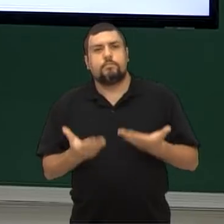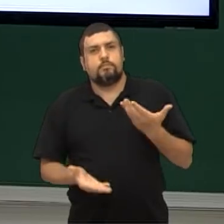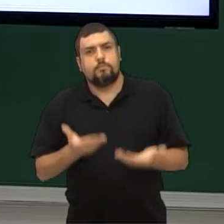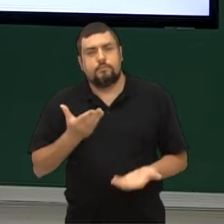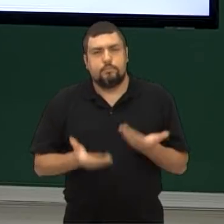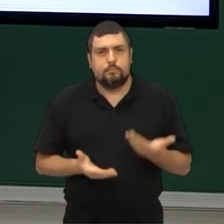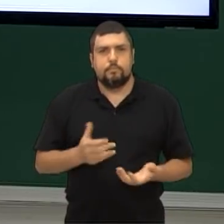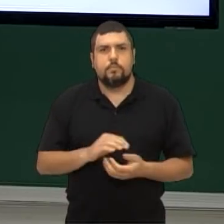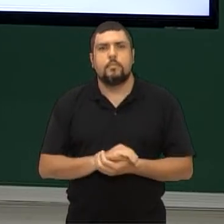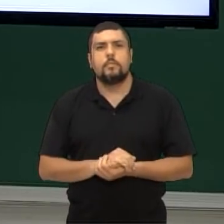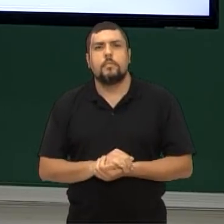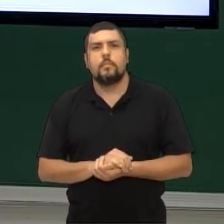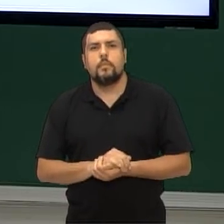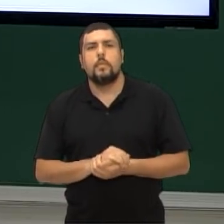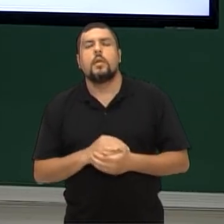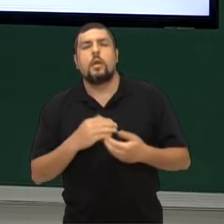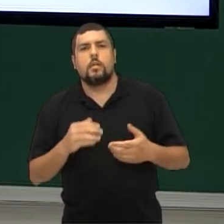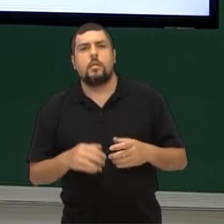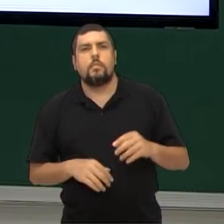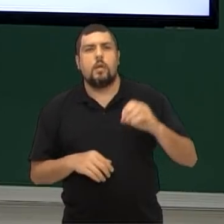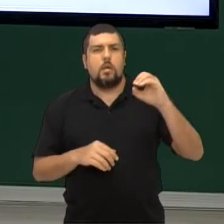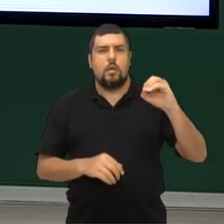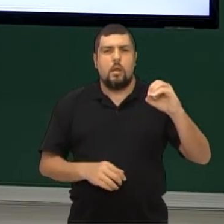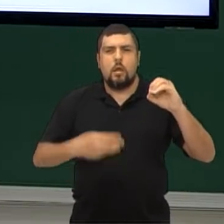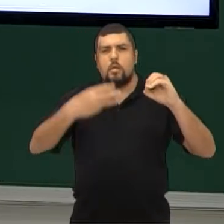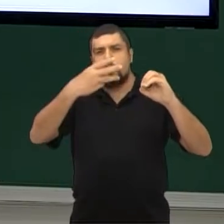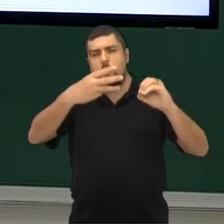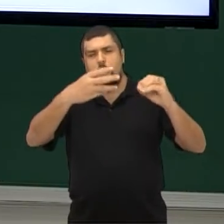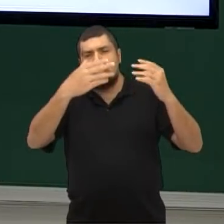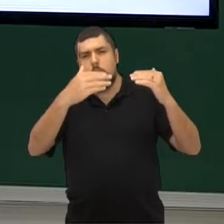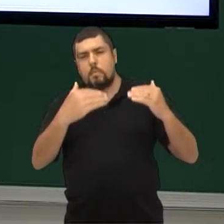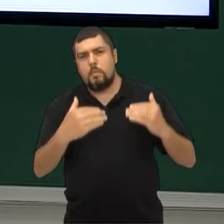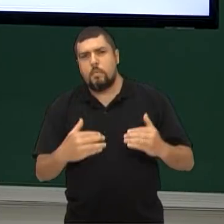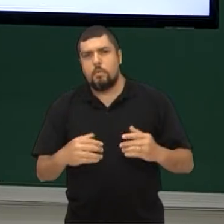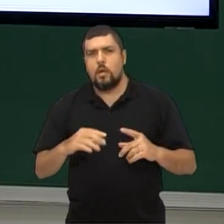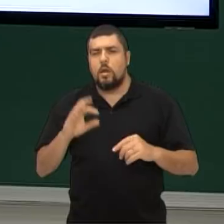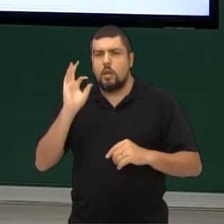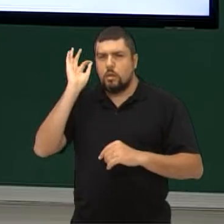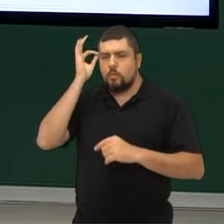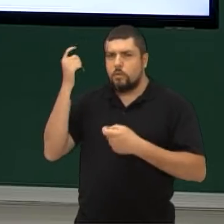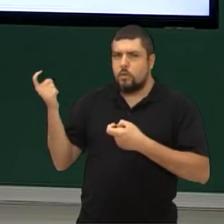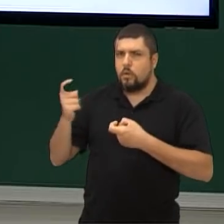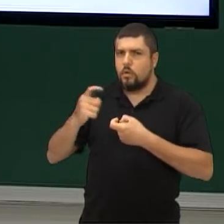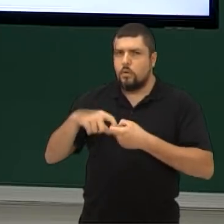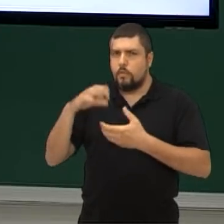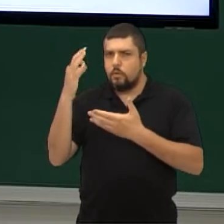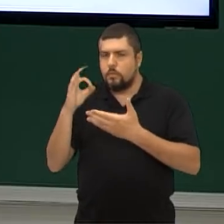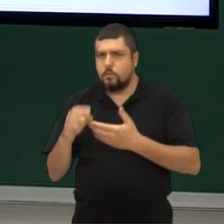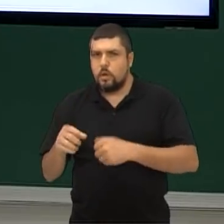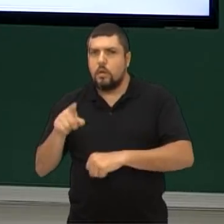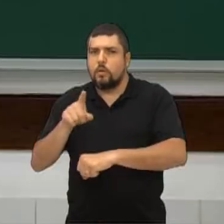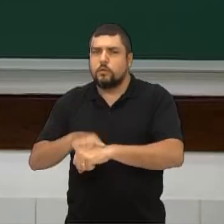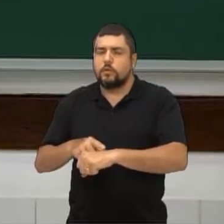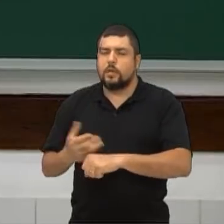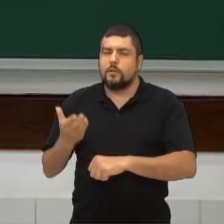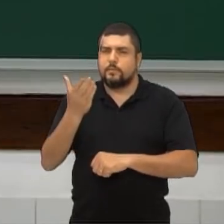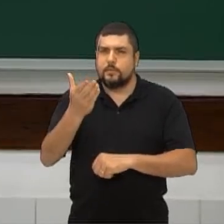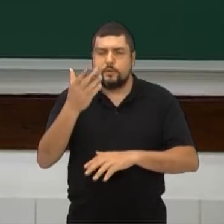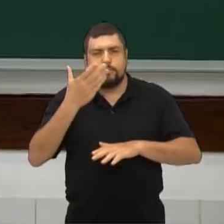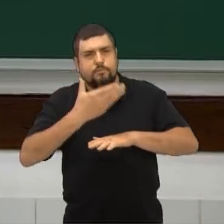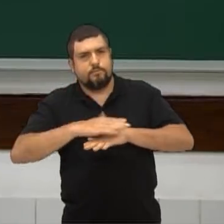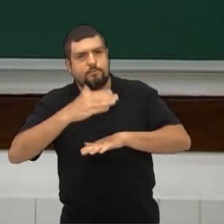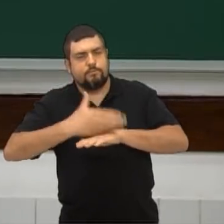meses, 3 quilos, assim sucessivamente. Montem a tabela, daqui a pouco eu volto para ver como que ela ficou. Eu vou dar uns minutinhos para vocês fazerem esse